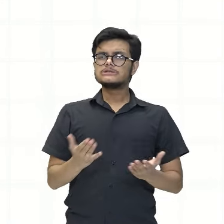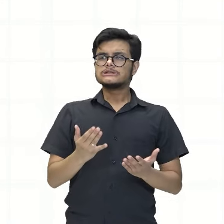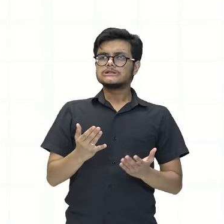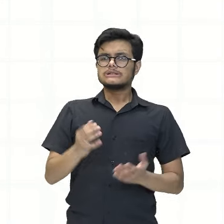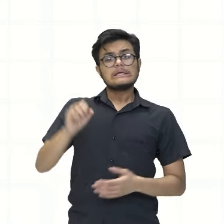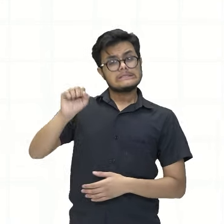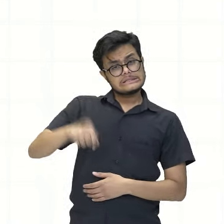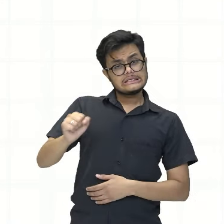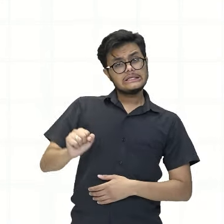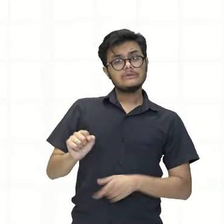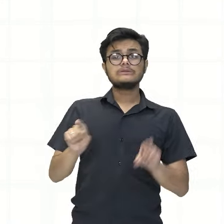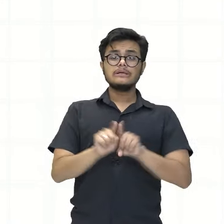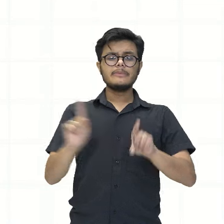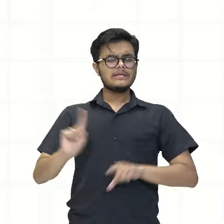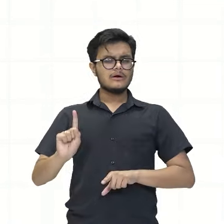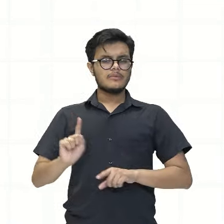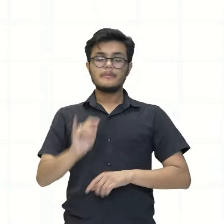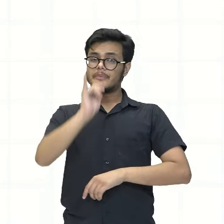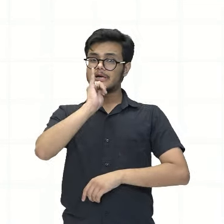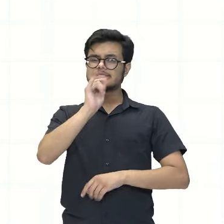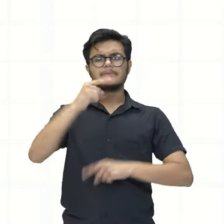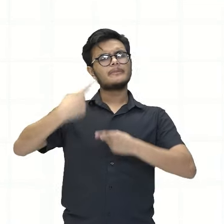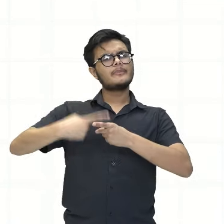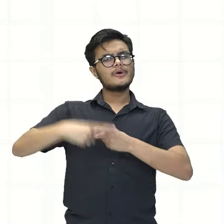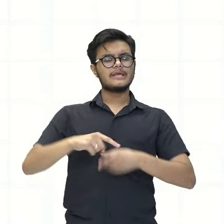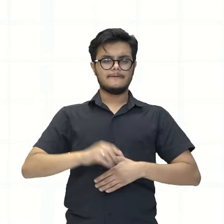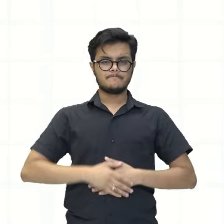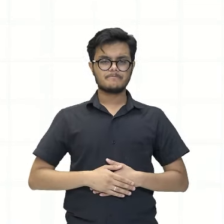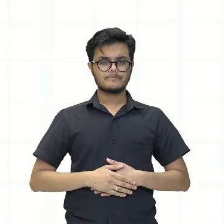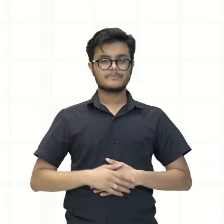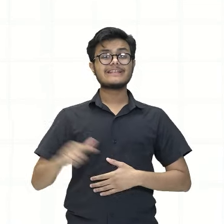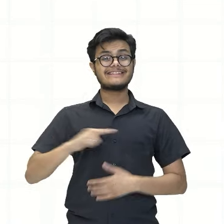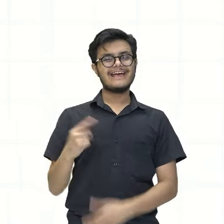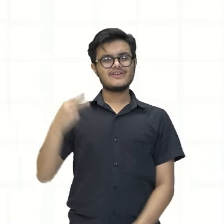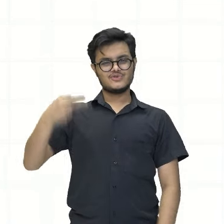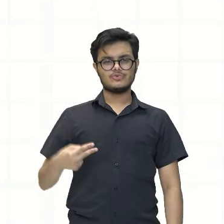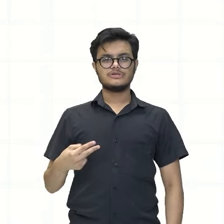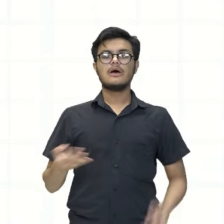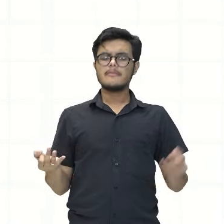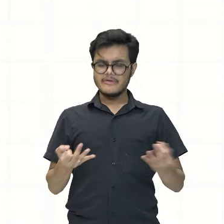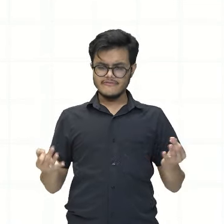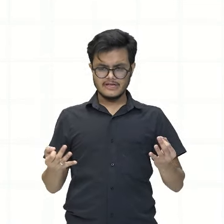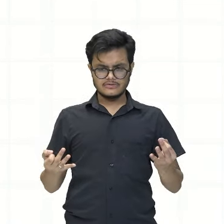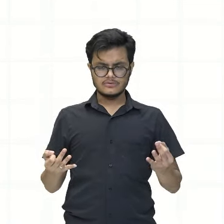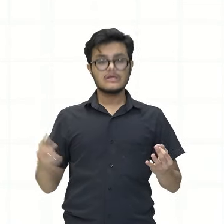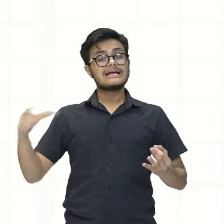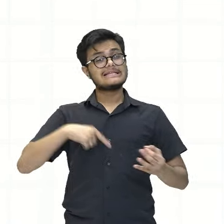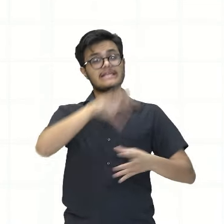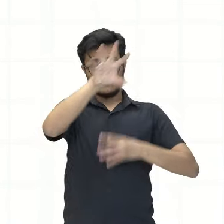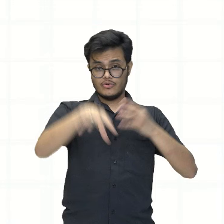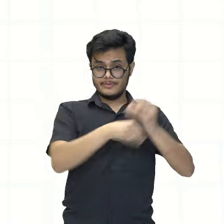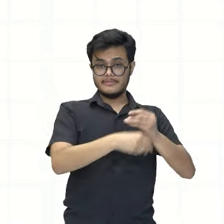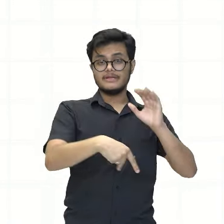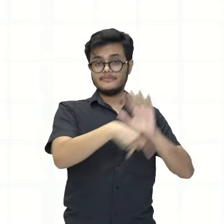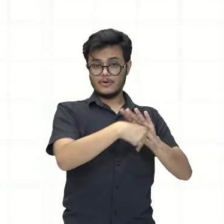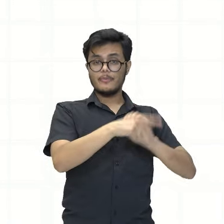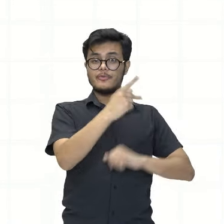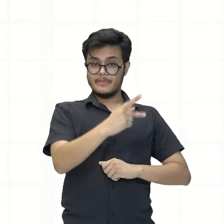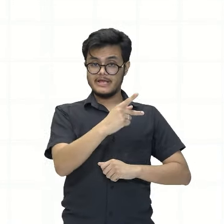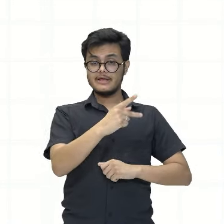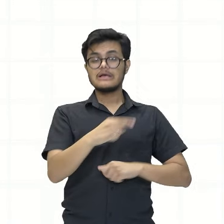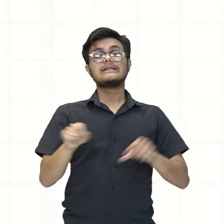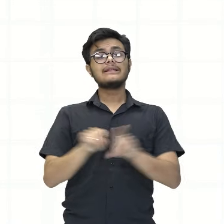como assim Professora porque esse verbo tem as duas coisas ele tem um complemento com preposição e um